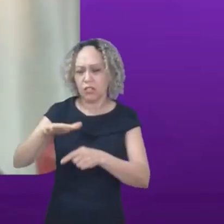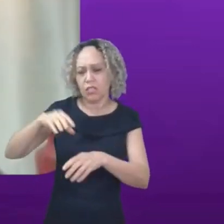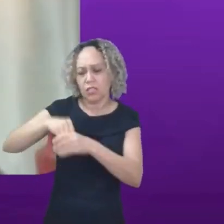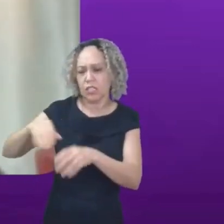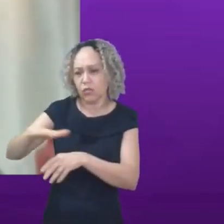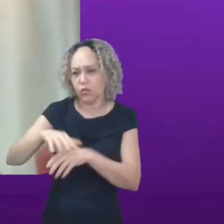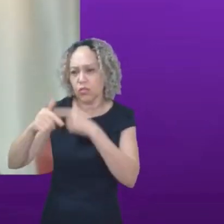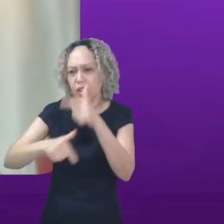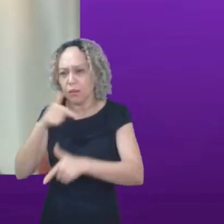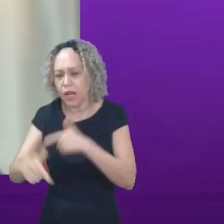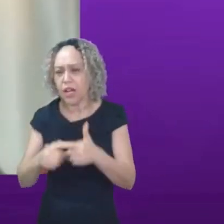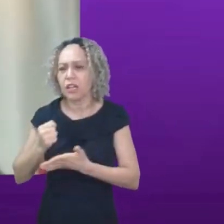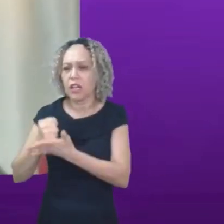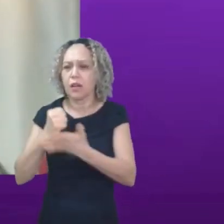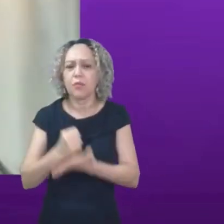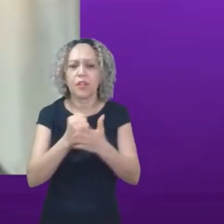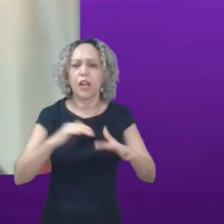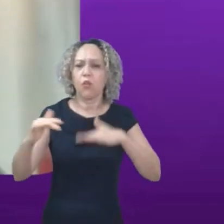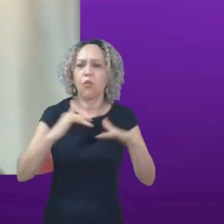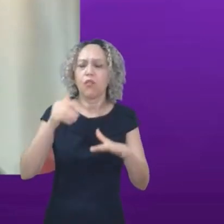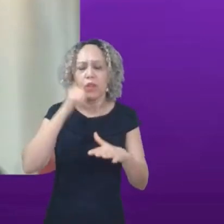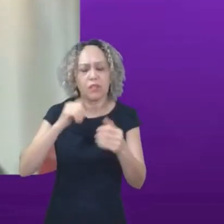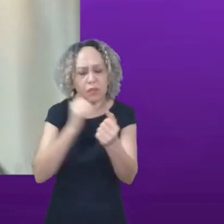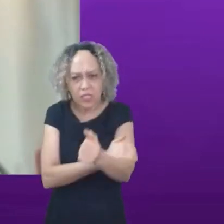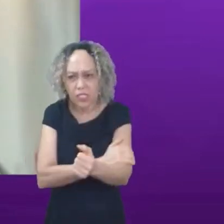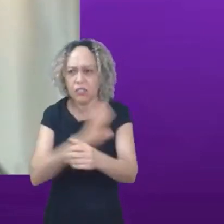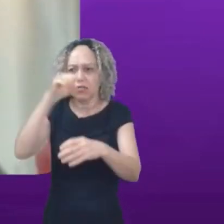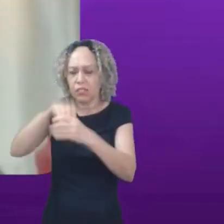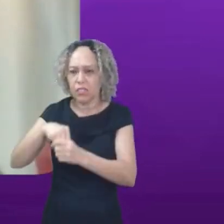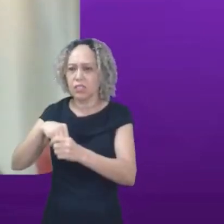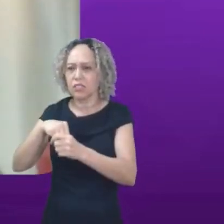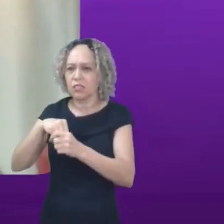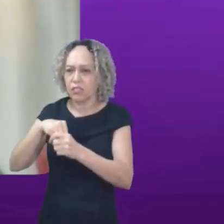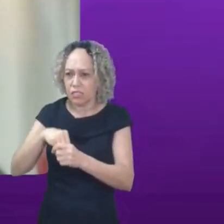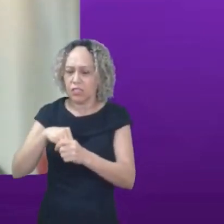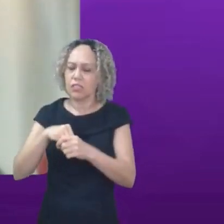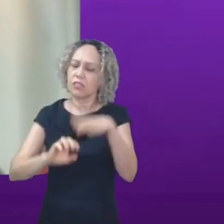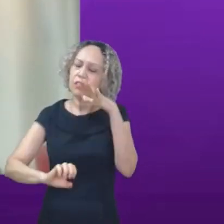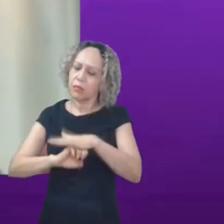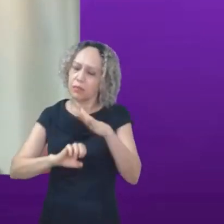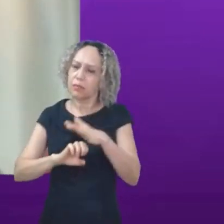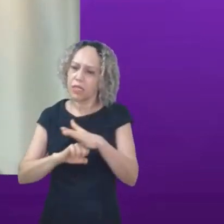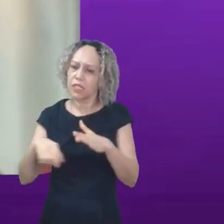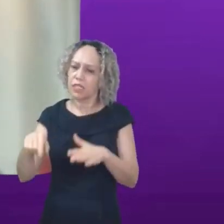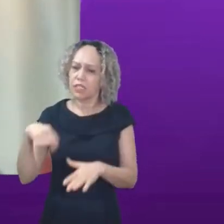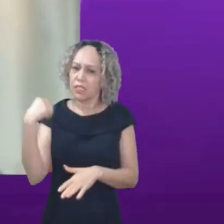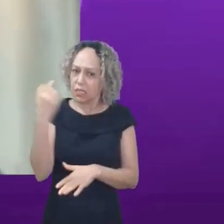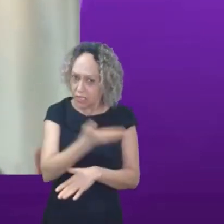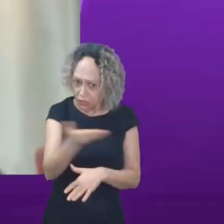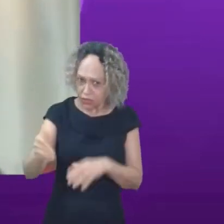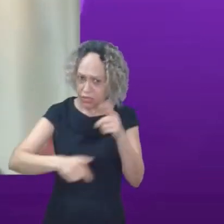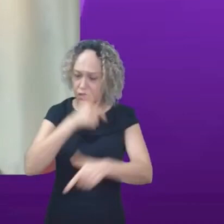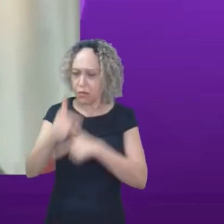vocês estão, apoiar ali movimentos femininos dentro da empresa da onde vocês trabalham,